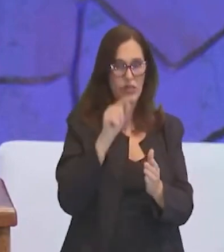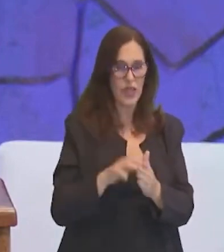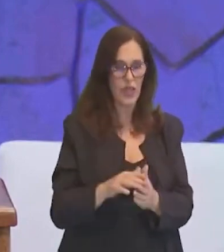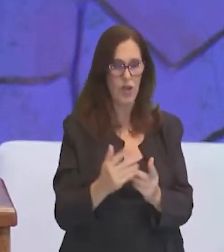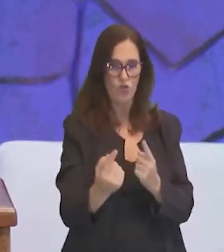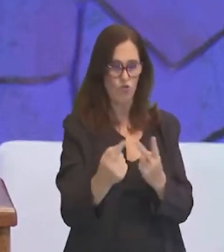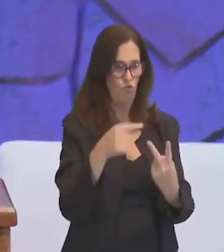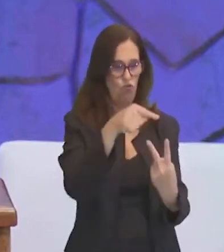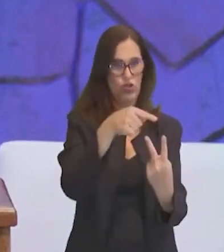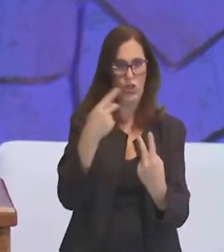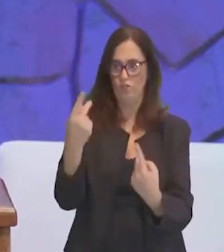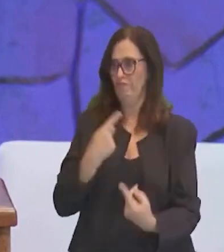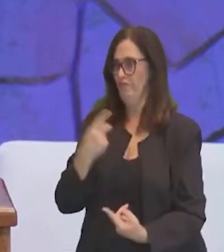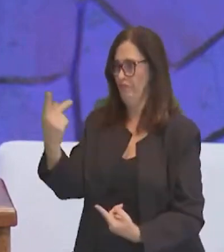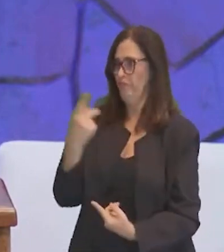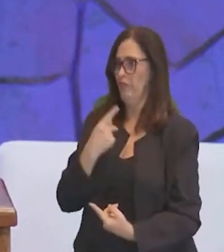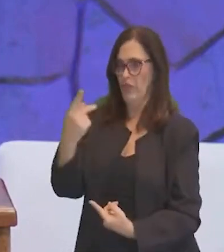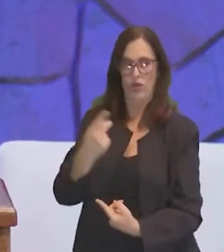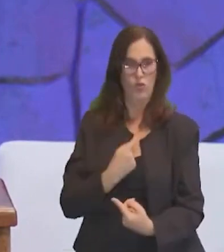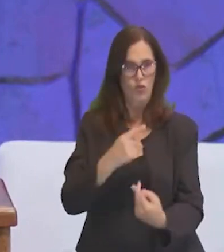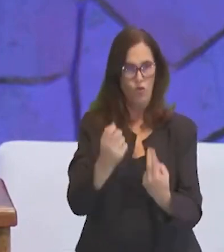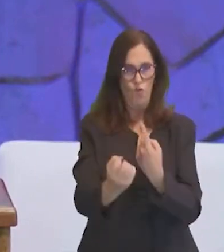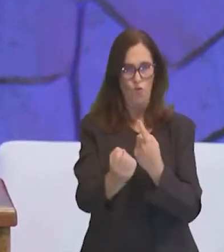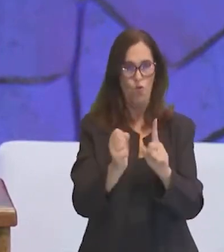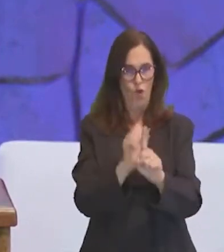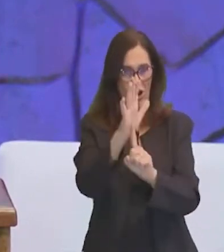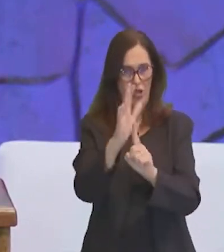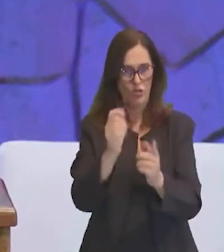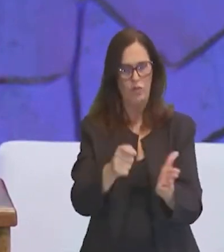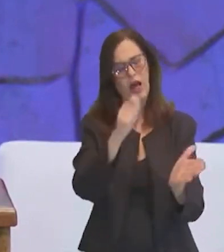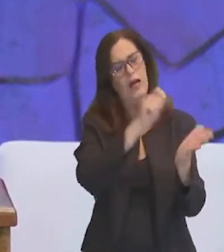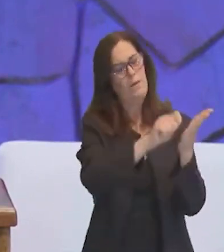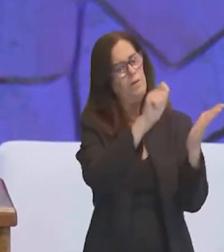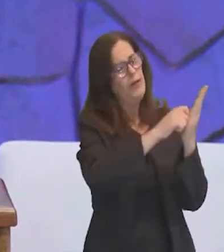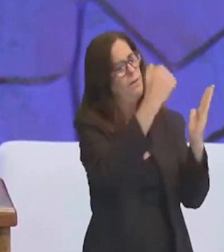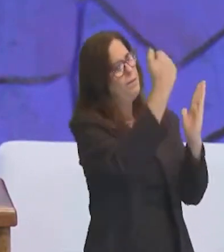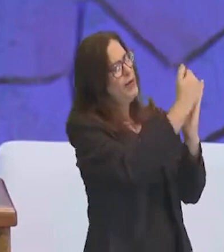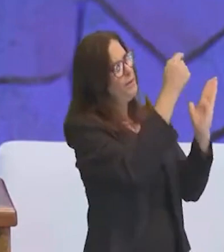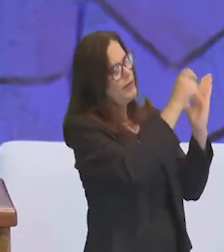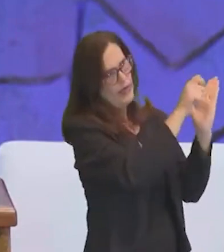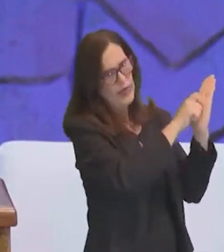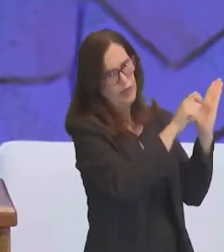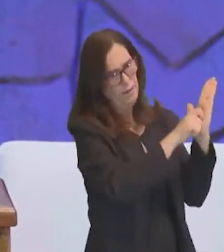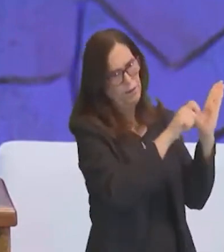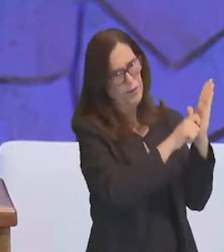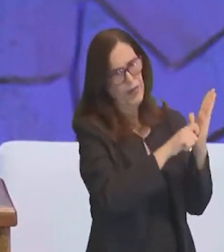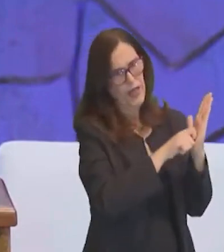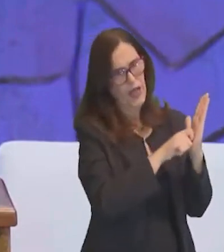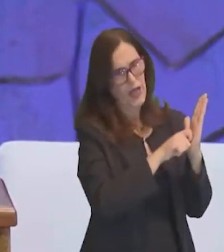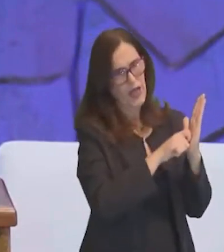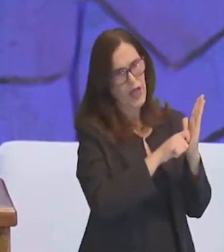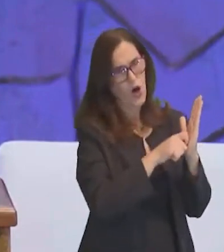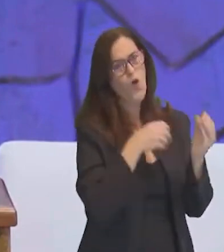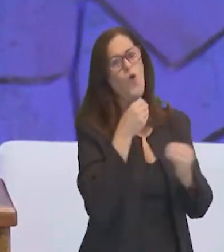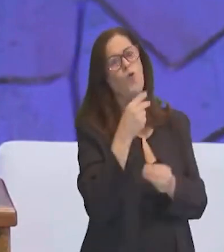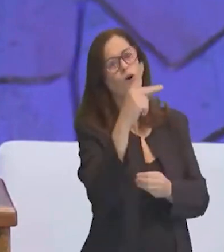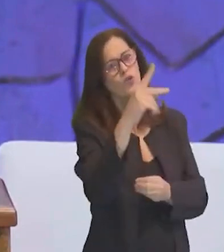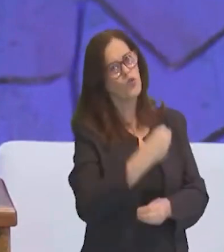apenas, e começasse a fazer uma lista de compliance sobre a sua obediência?